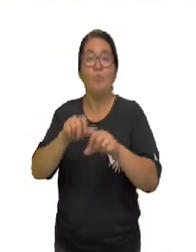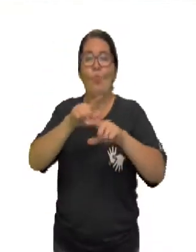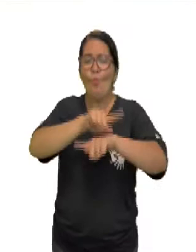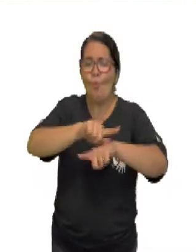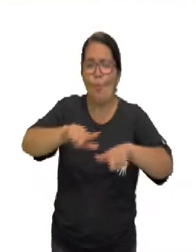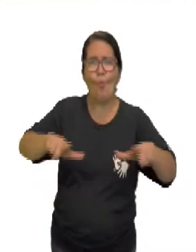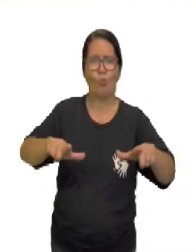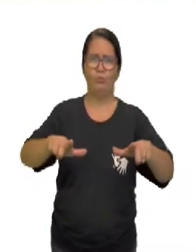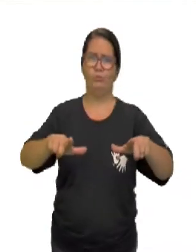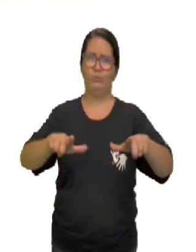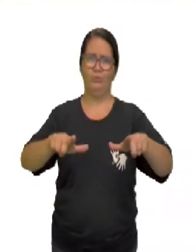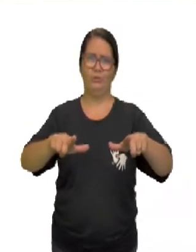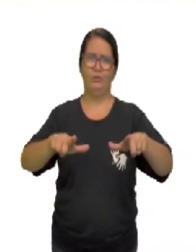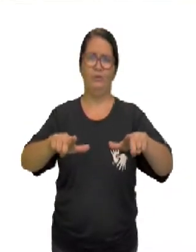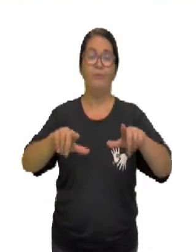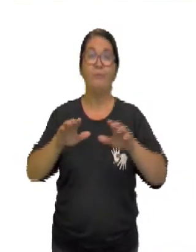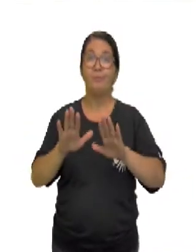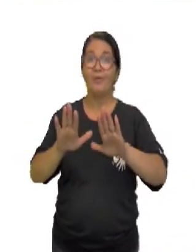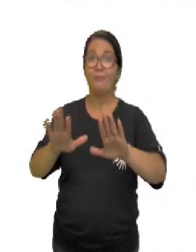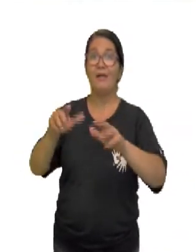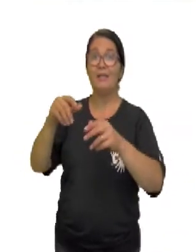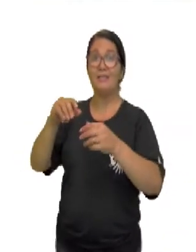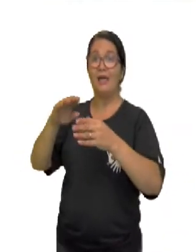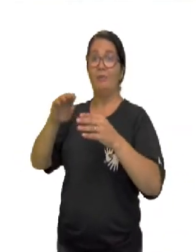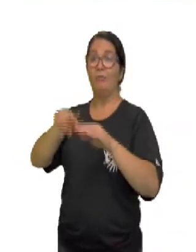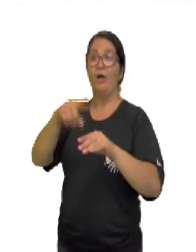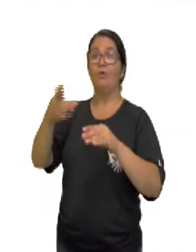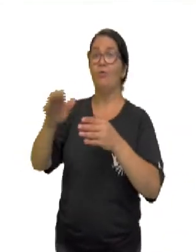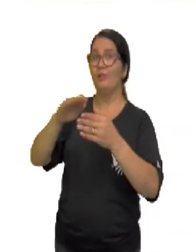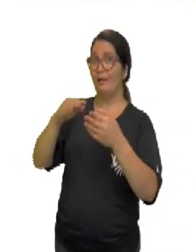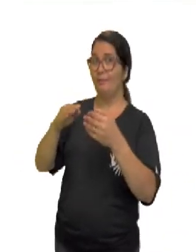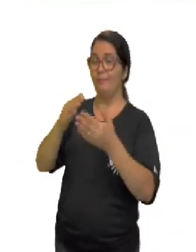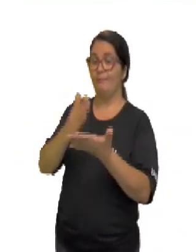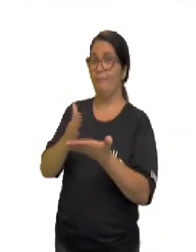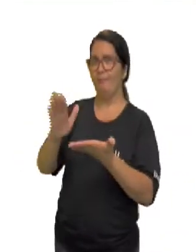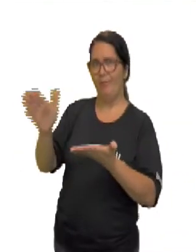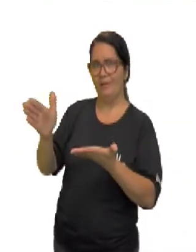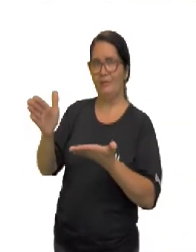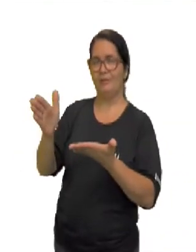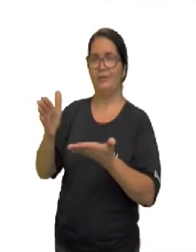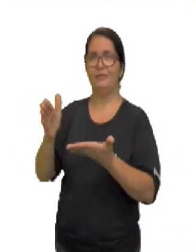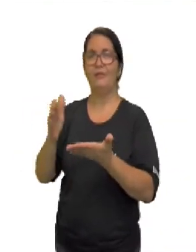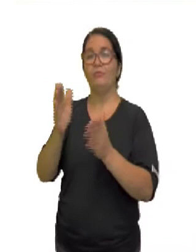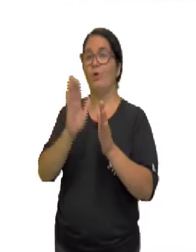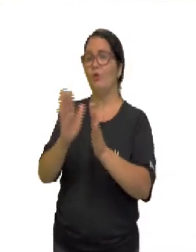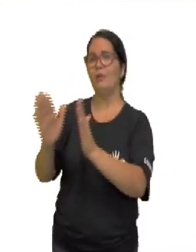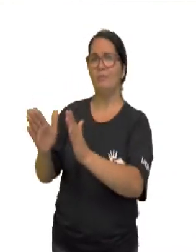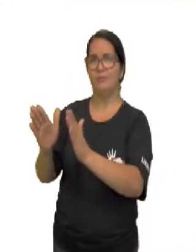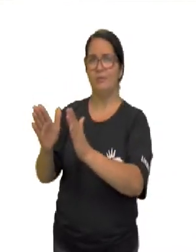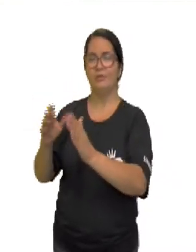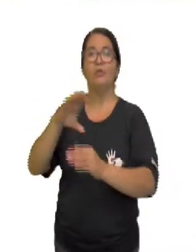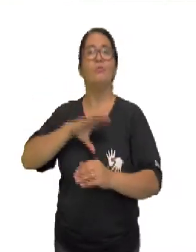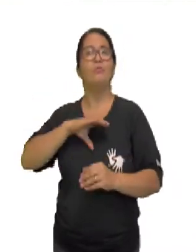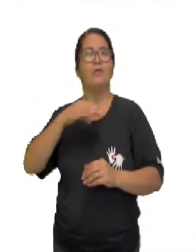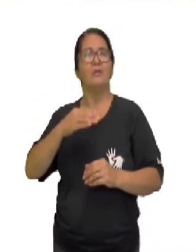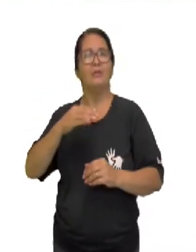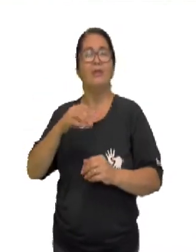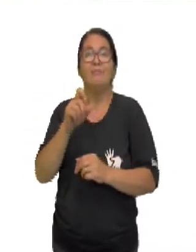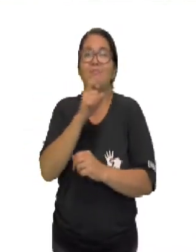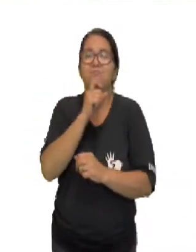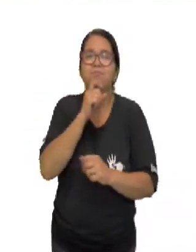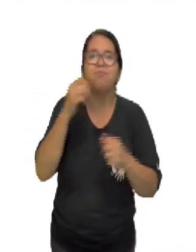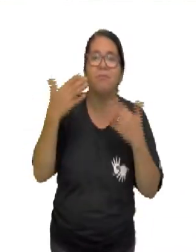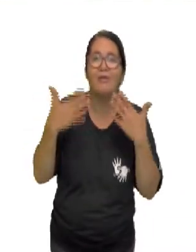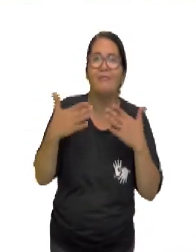Então, isso influencia e muito. Mas além do fator do clima